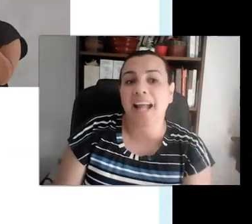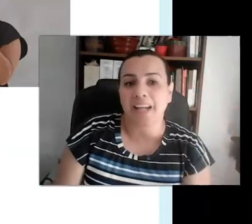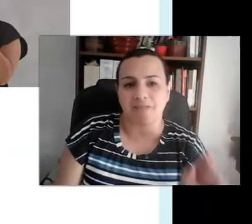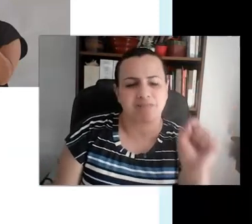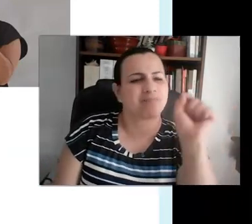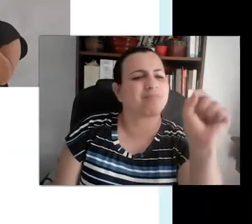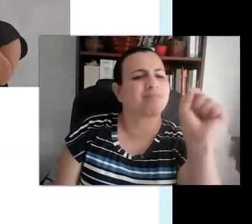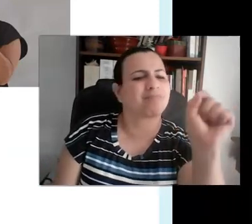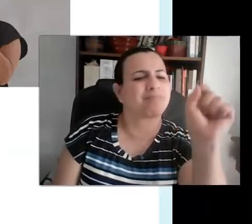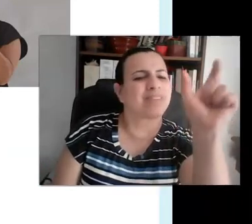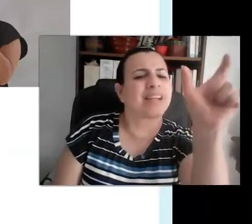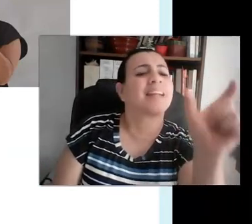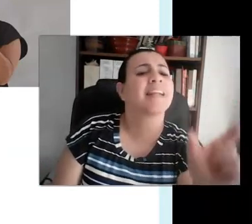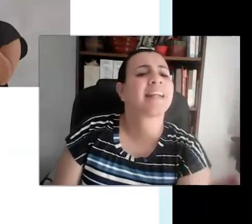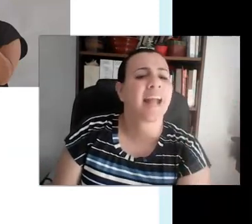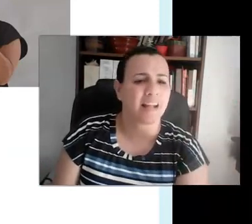Quem?